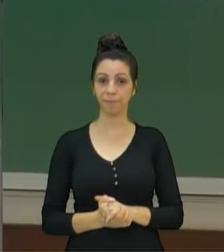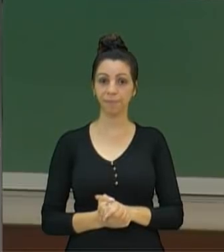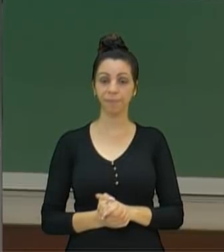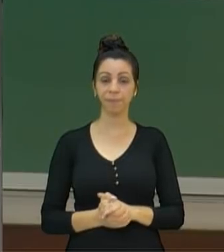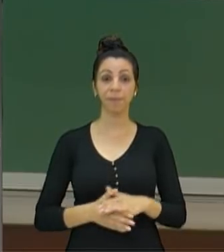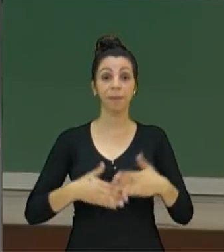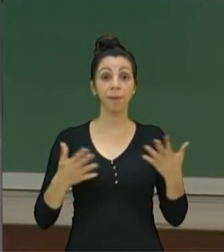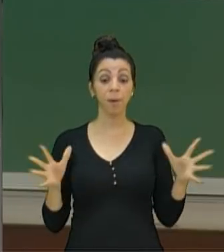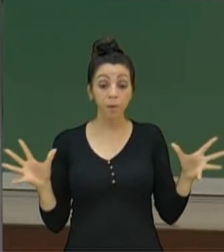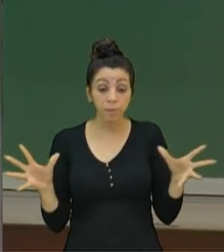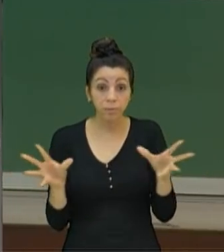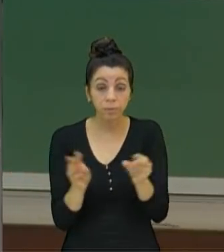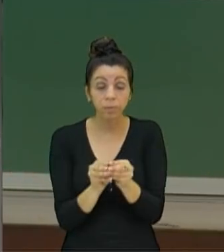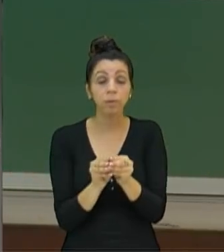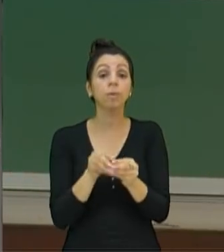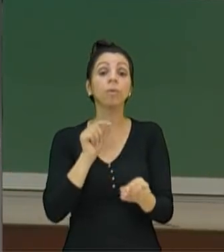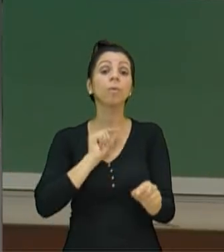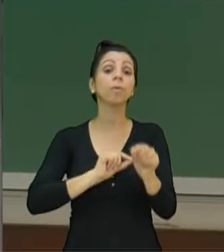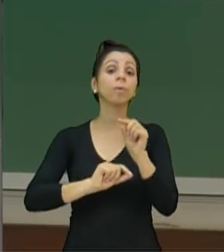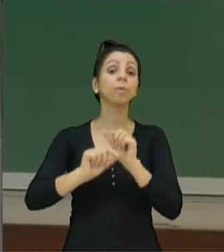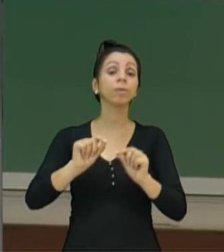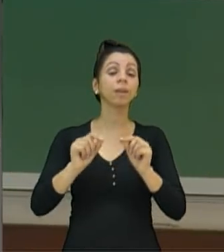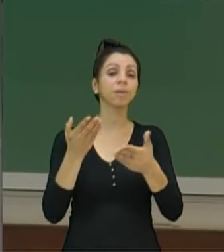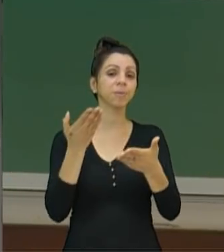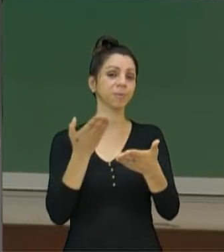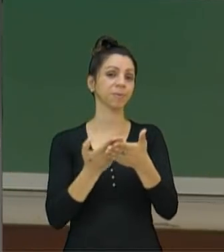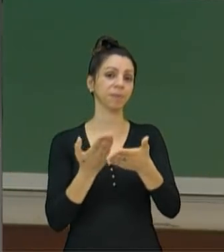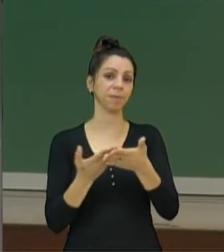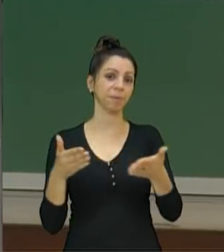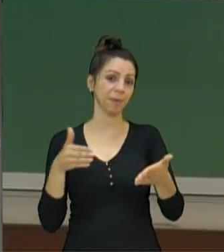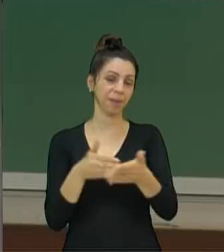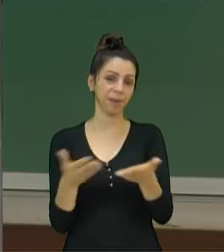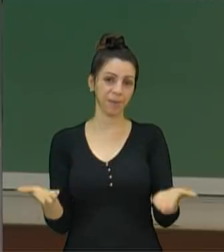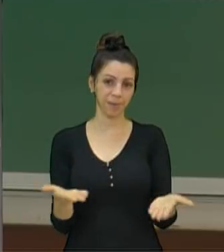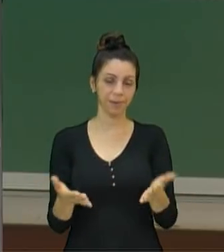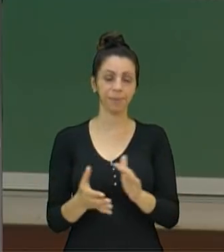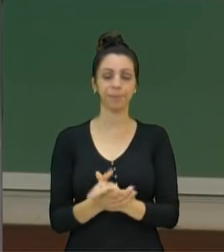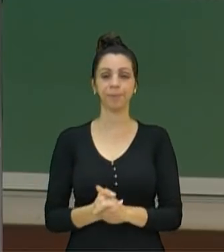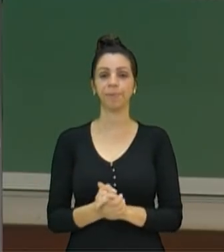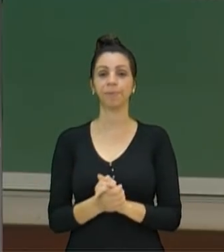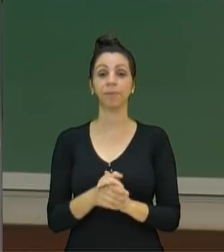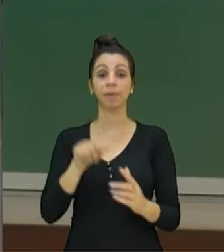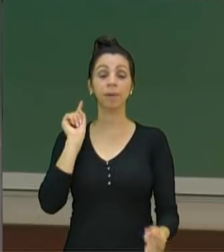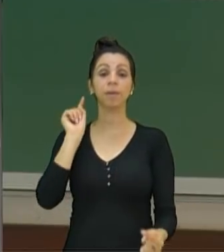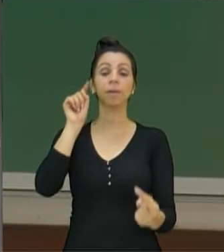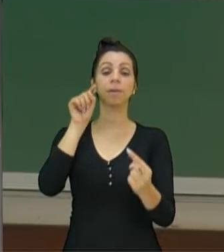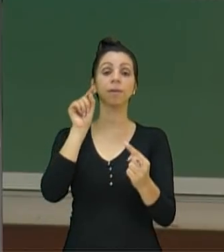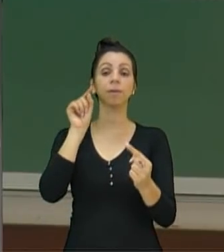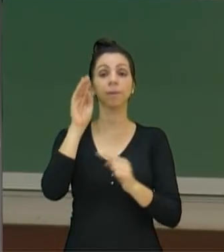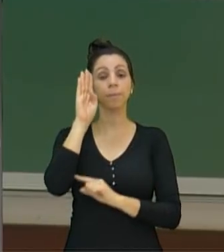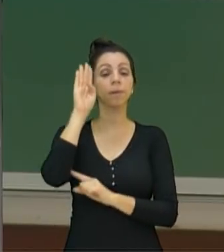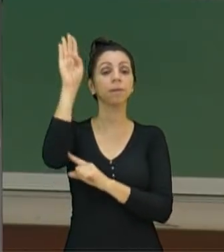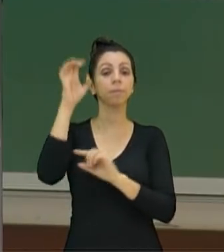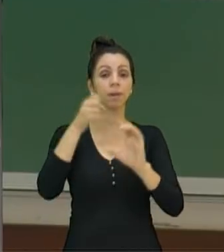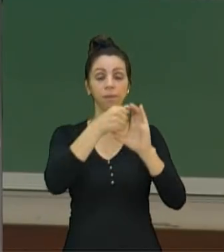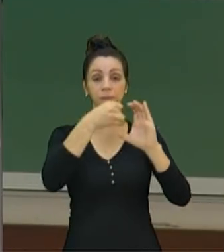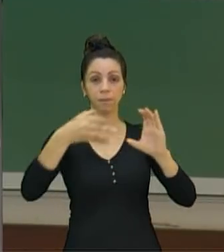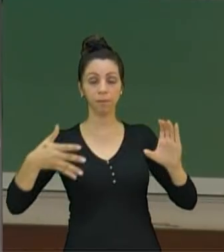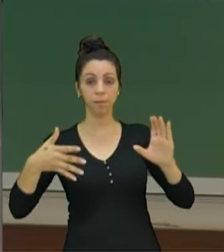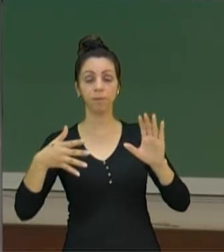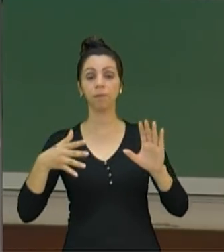Moçada, revisando então um pouquinho sobre a nossa aula. As principais características dos